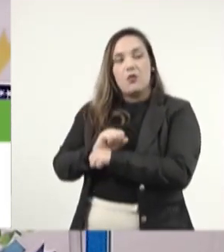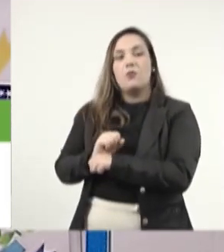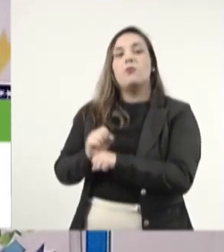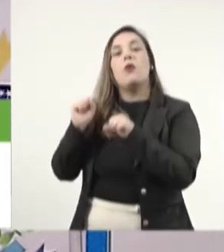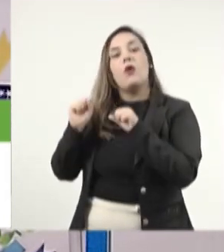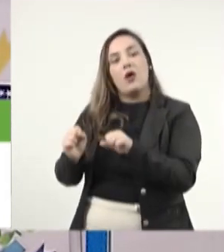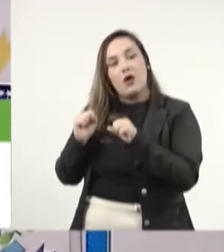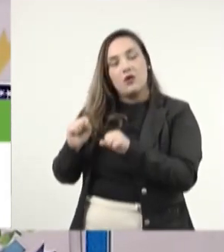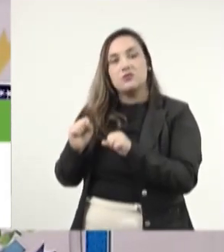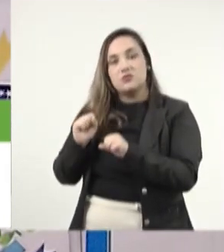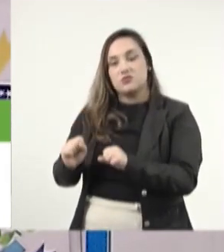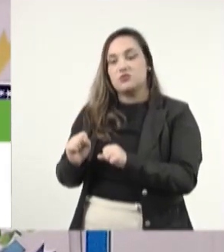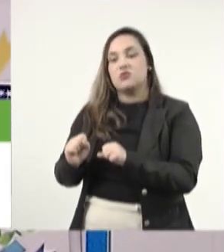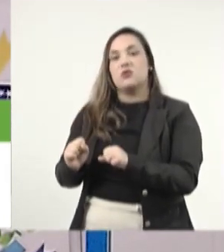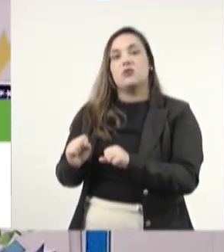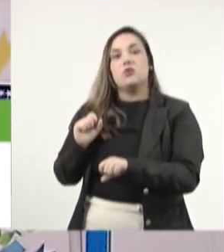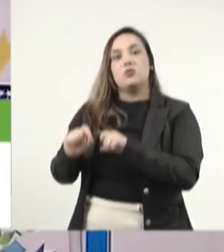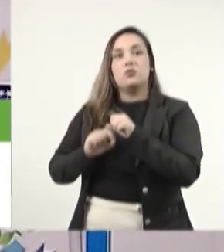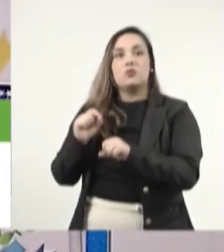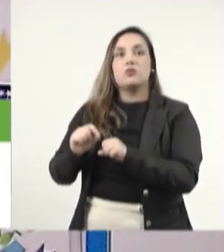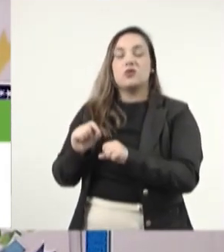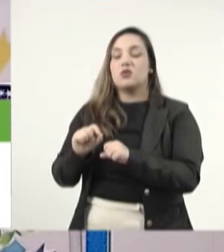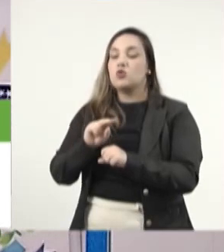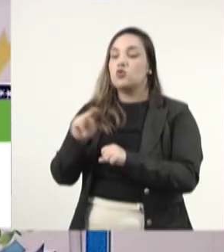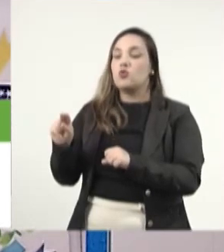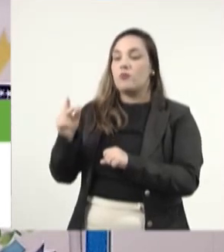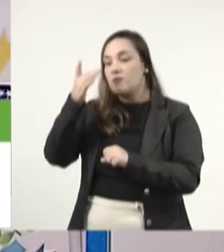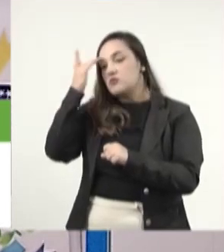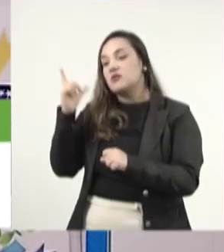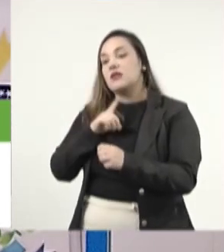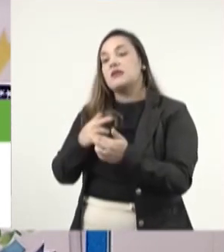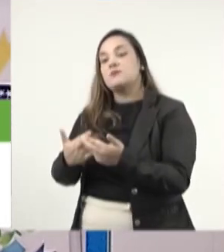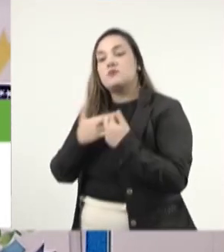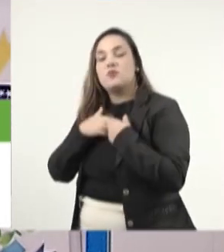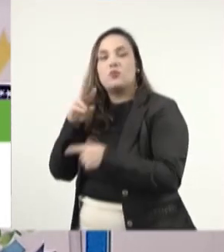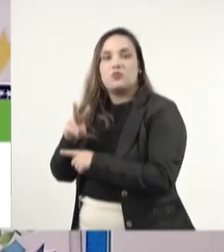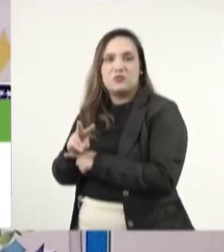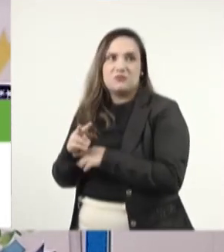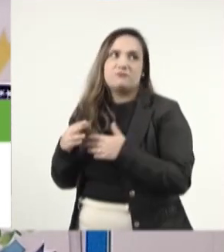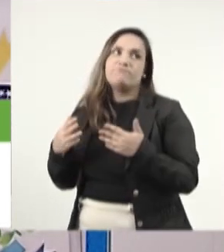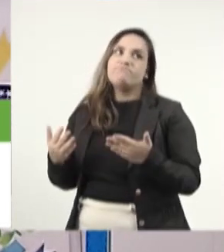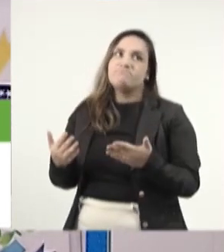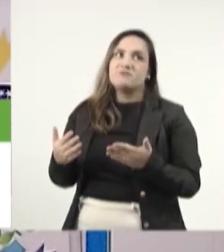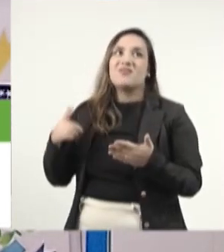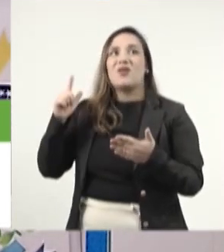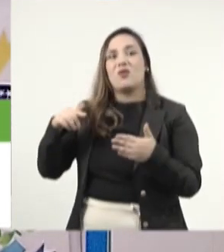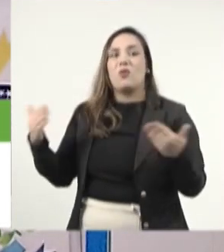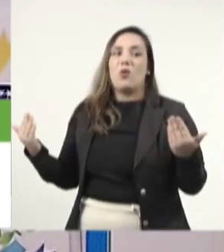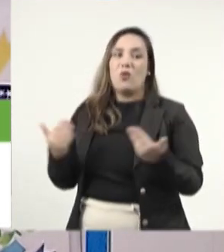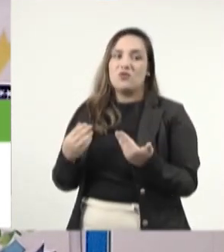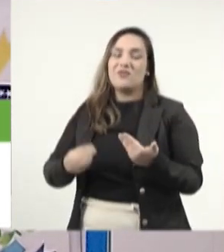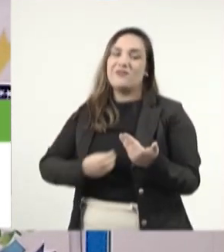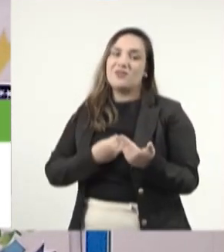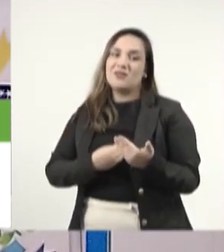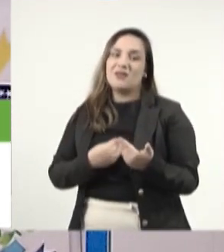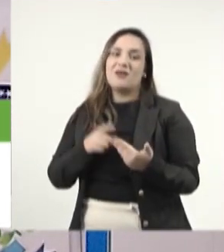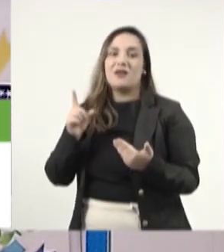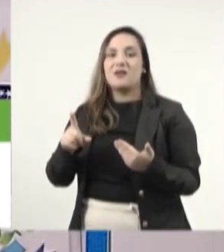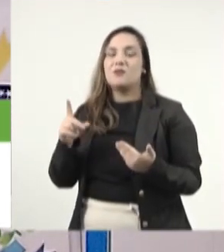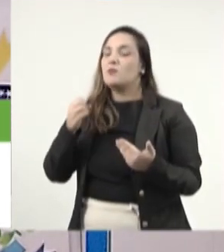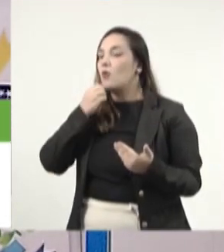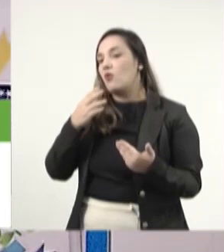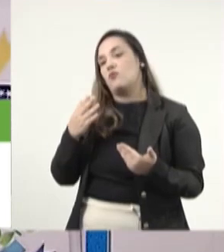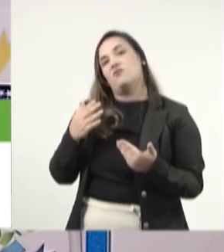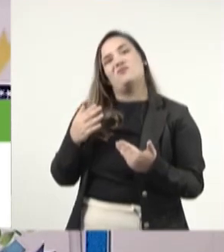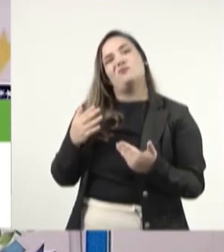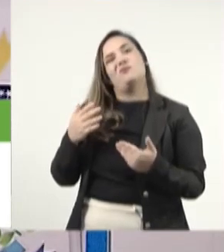também no nome do responsável legal por essa pessoa. O que, na vida prática das famílias, é uma mão na roda, é